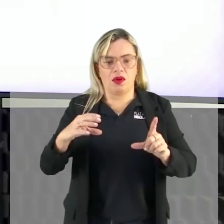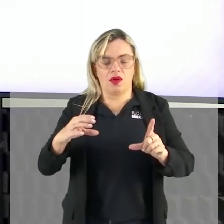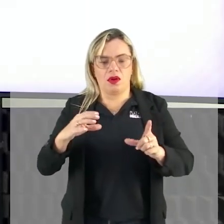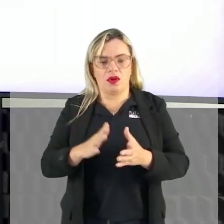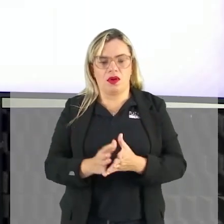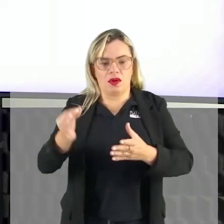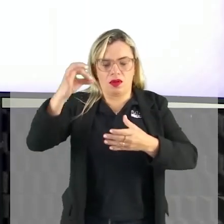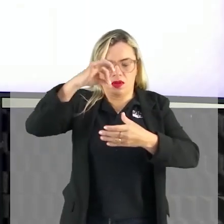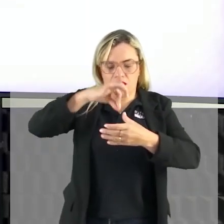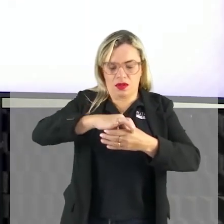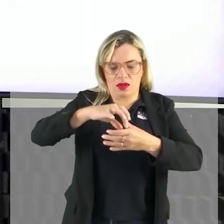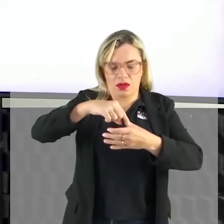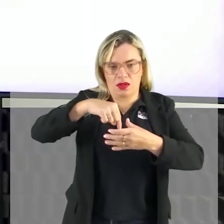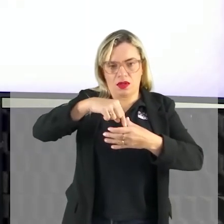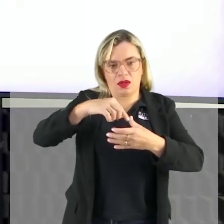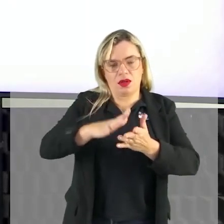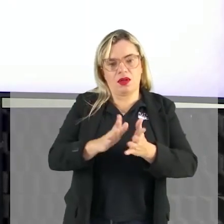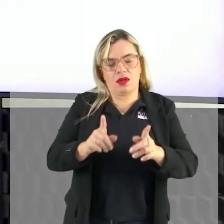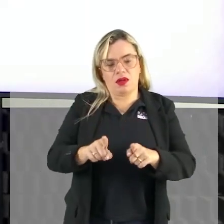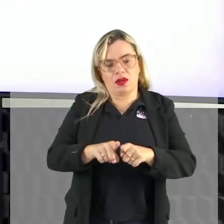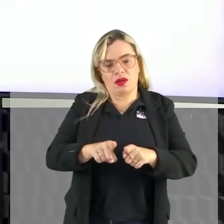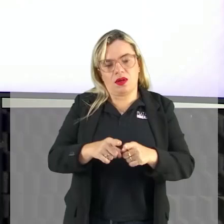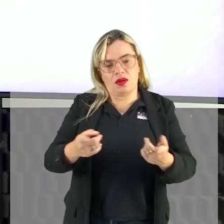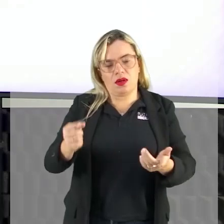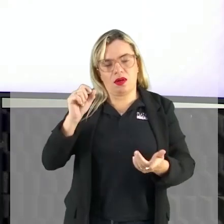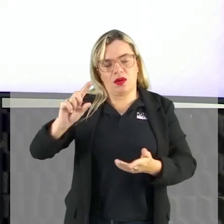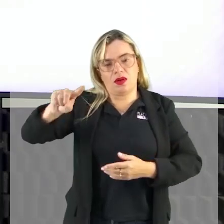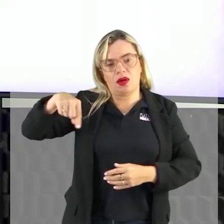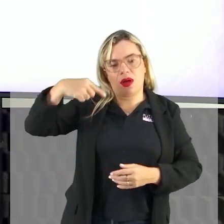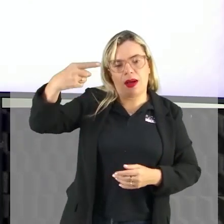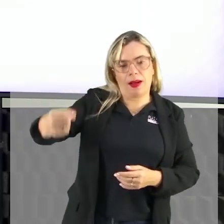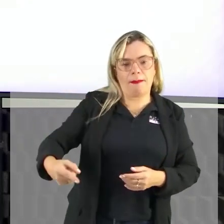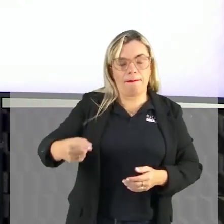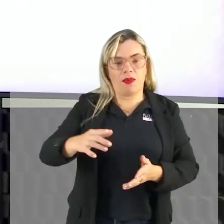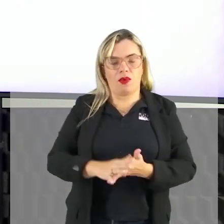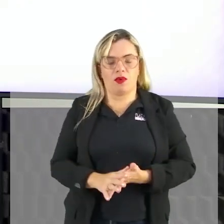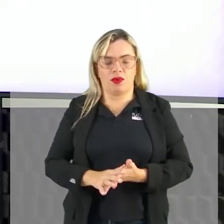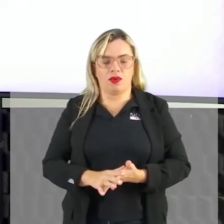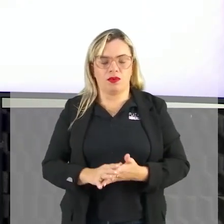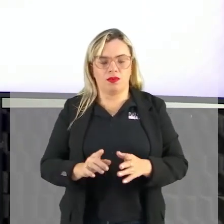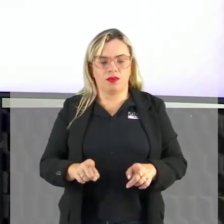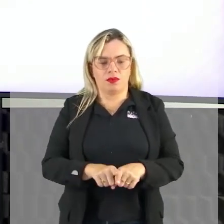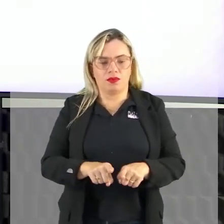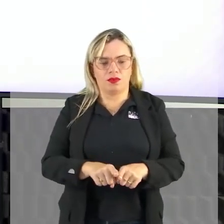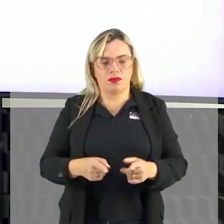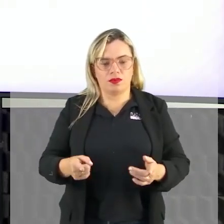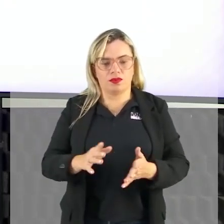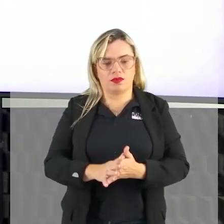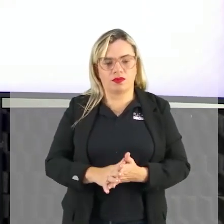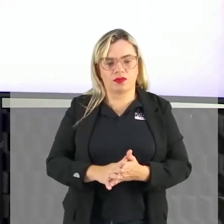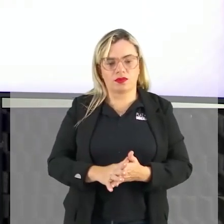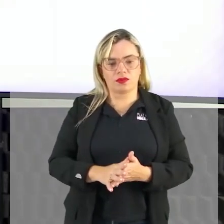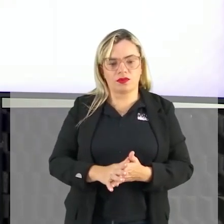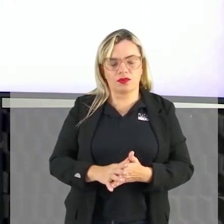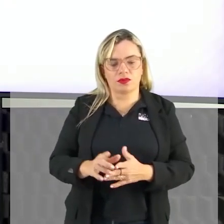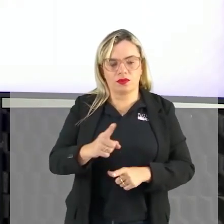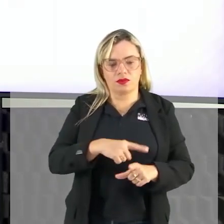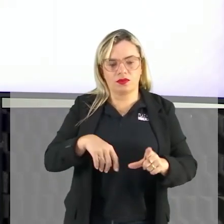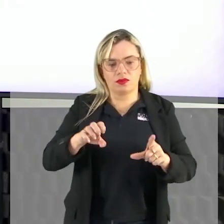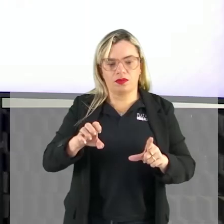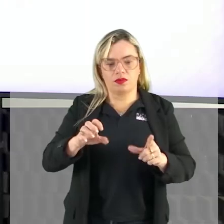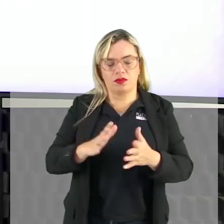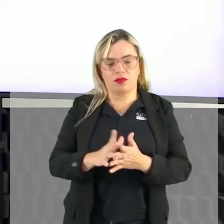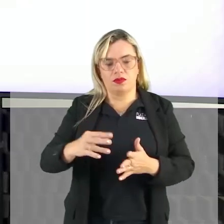Semente, também é a mesma coisa. A semente, ela existe após a fecundação. Vaso condutor não tem